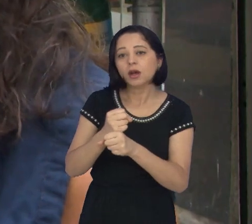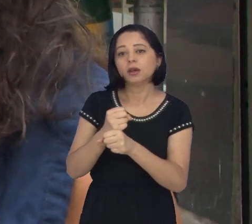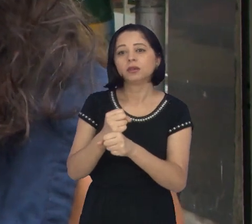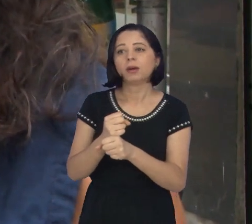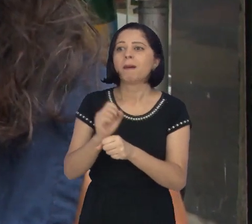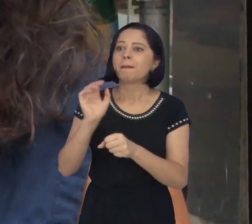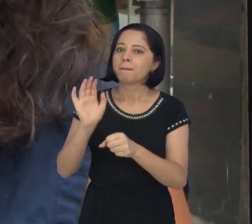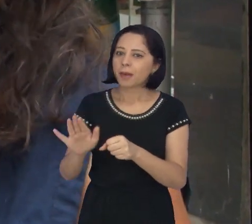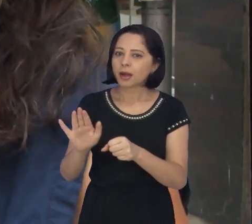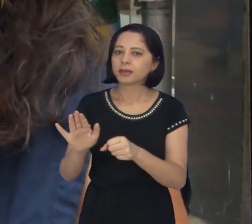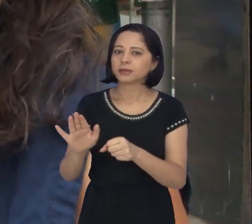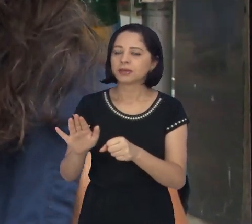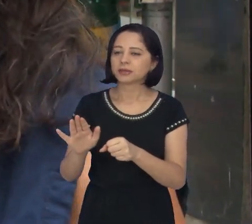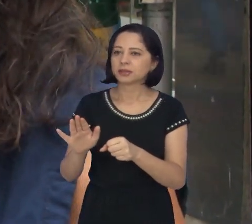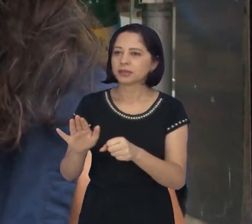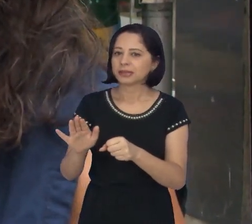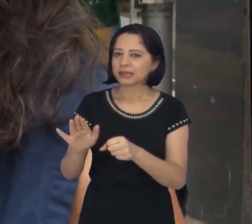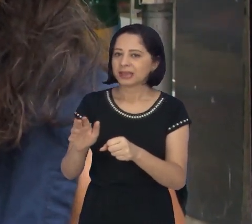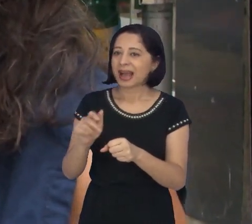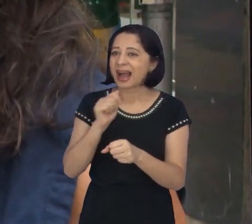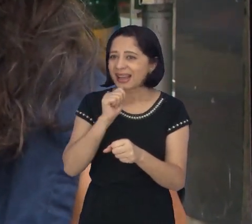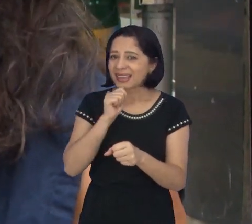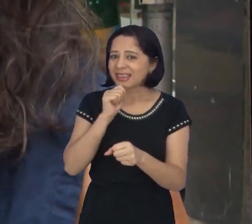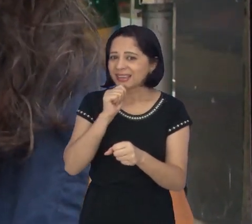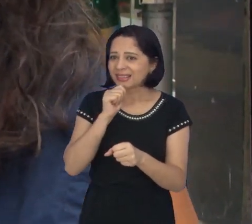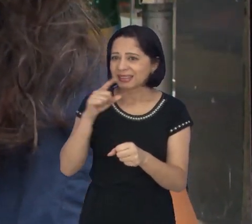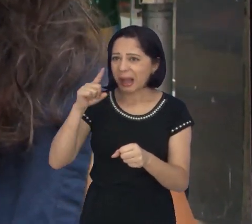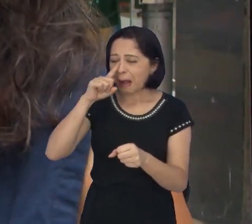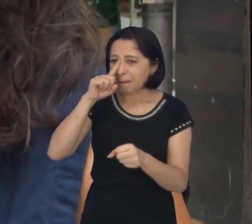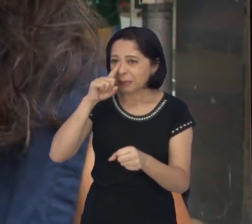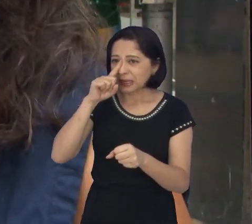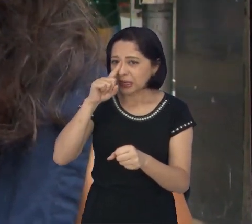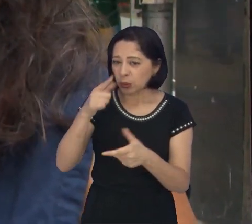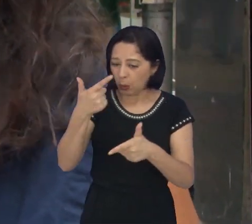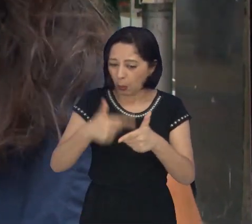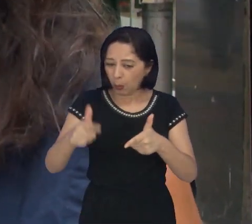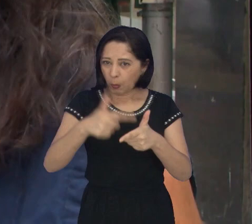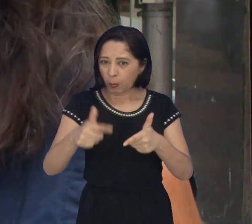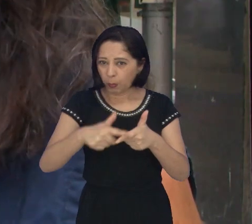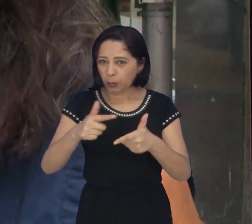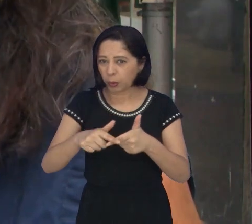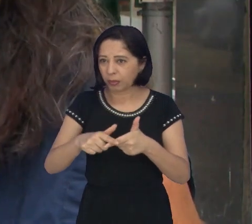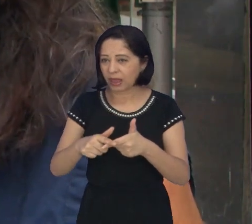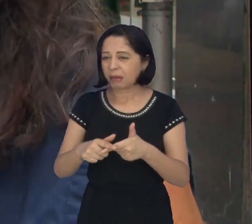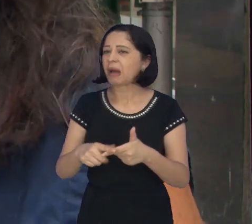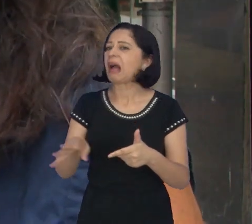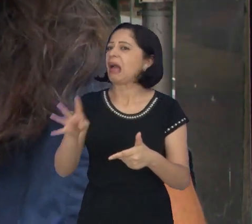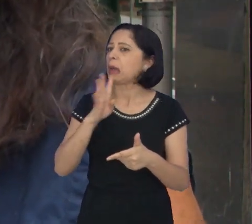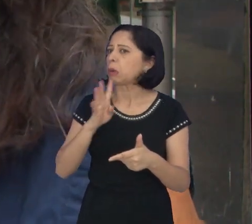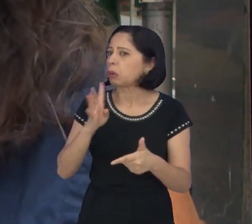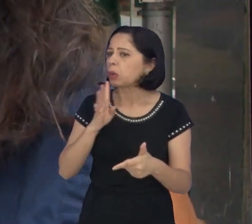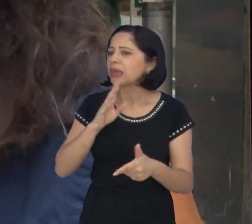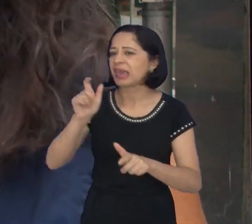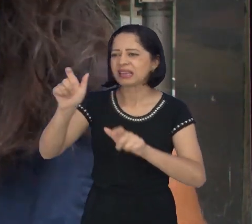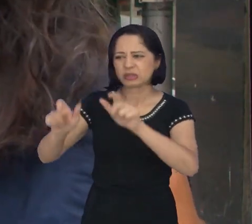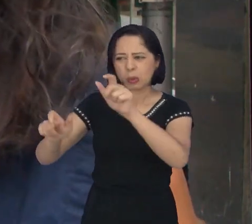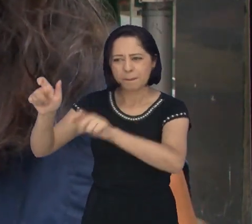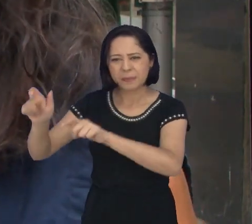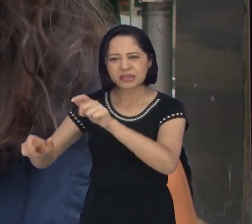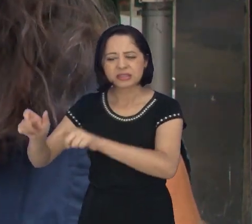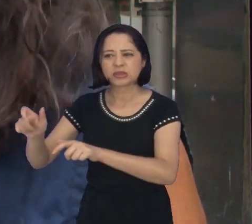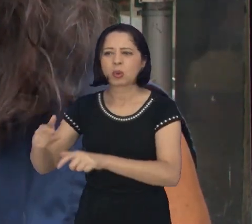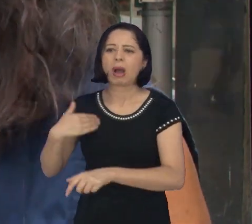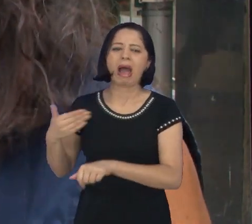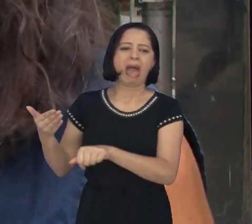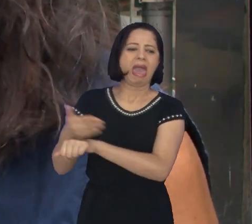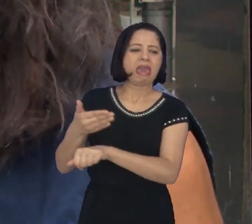assim, se há risco da gente de surgir algum problema, porque eu conheço muitas pessoas que às vezes fazem e falam, mas eu